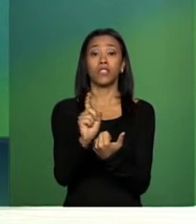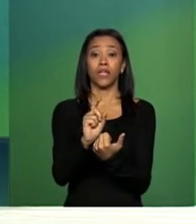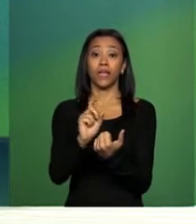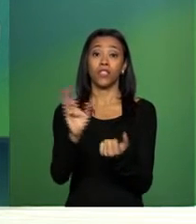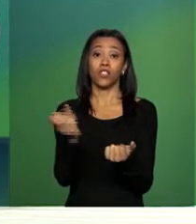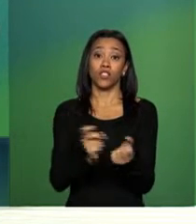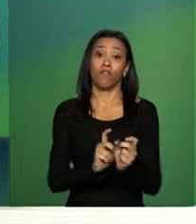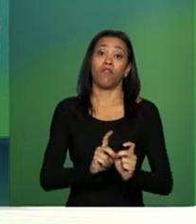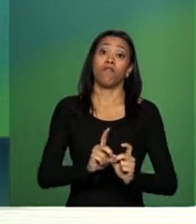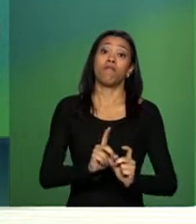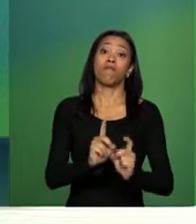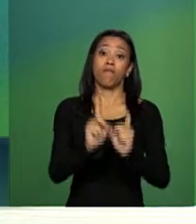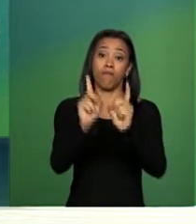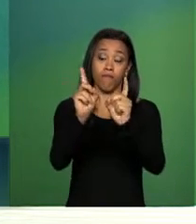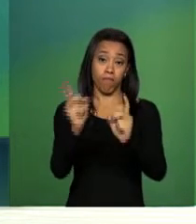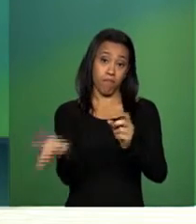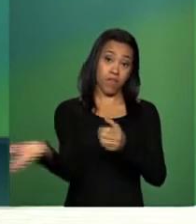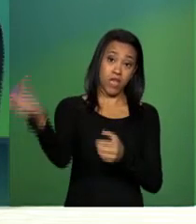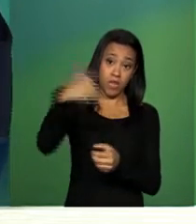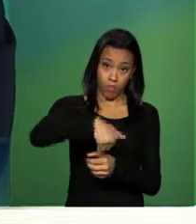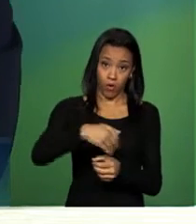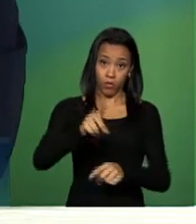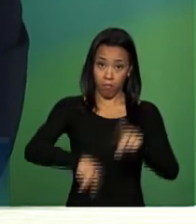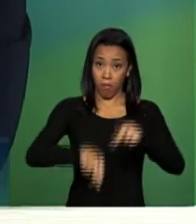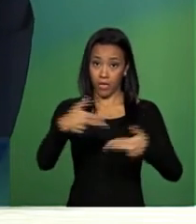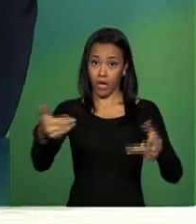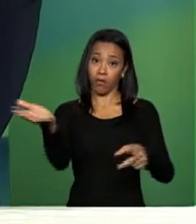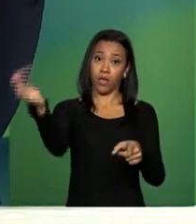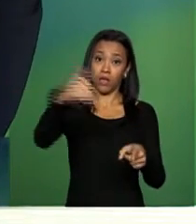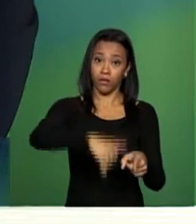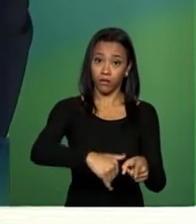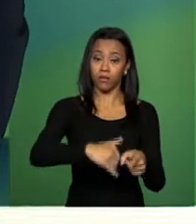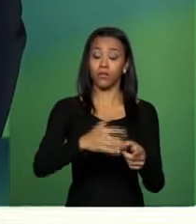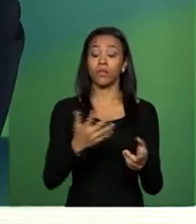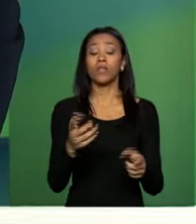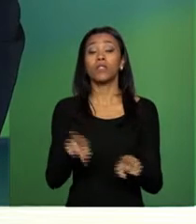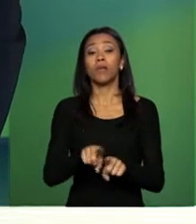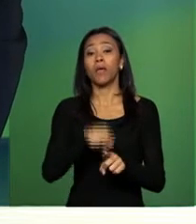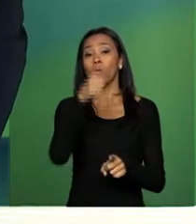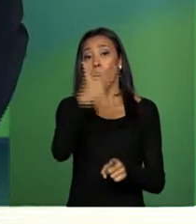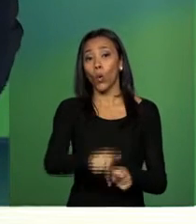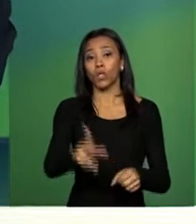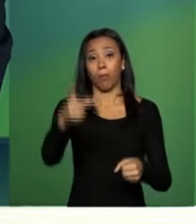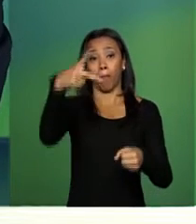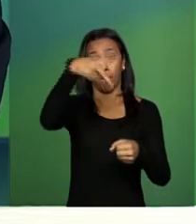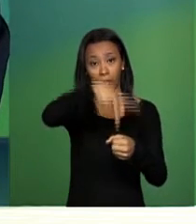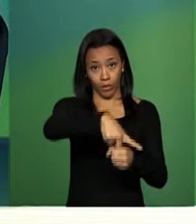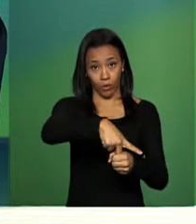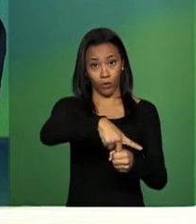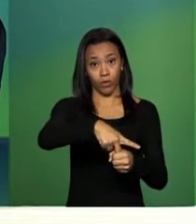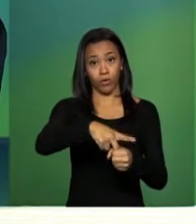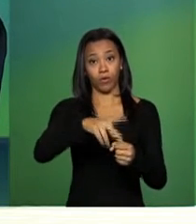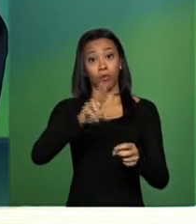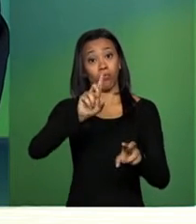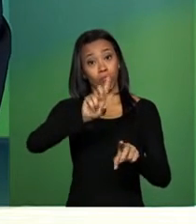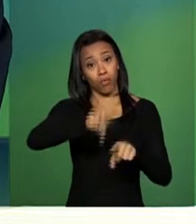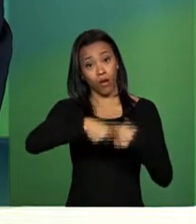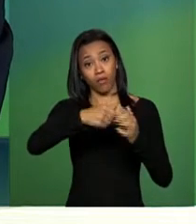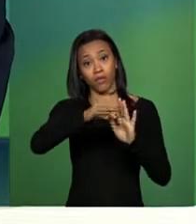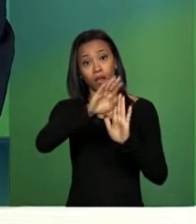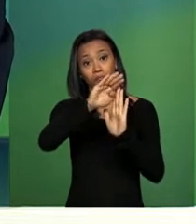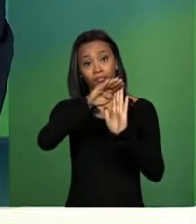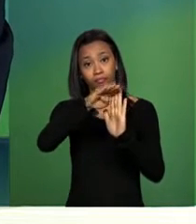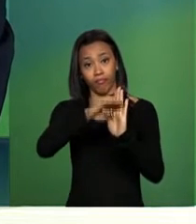um resultado mais favorável na conta petróleo, tendo em vista a queda de preço desse bem,